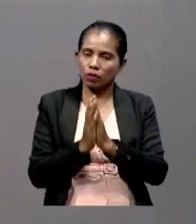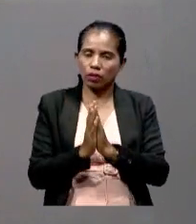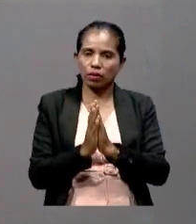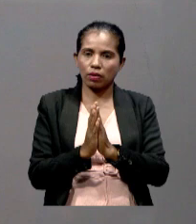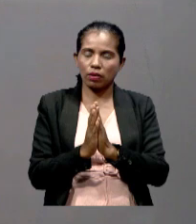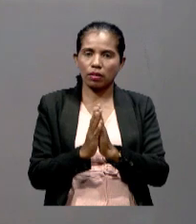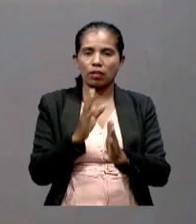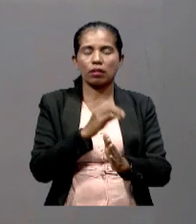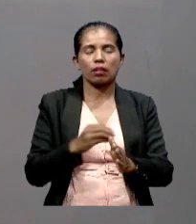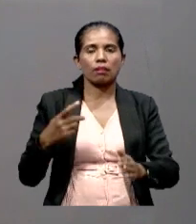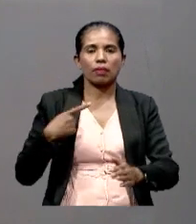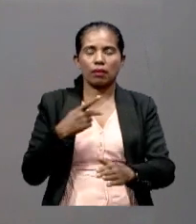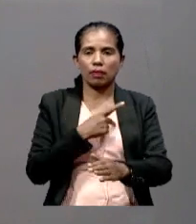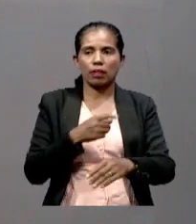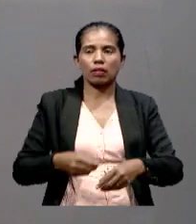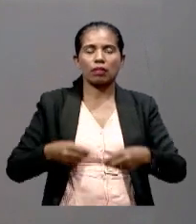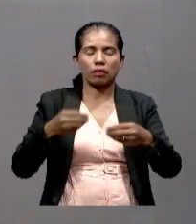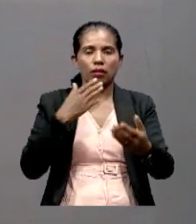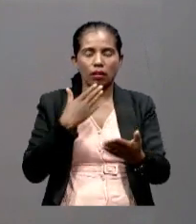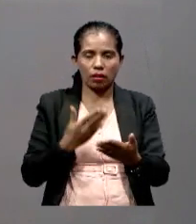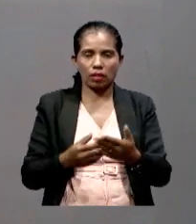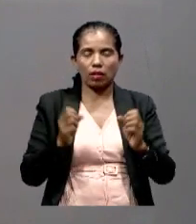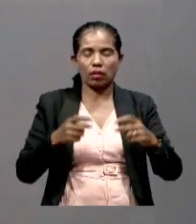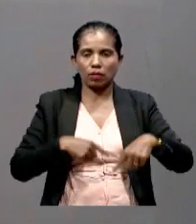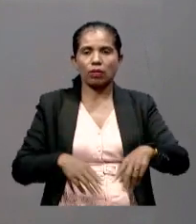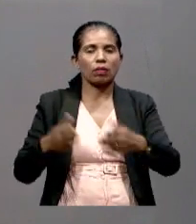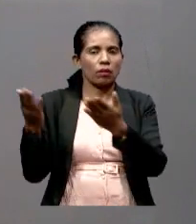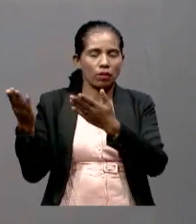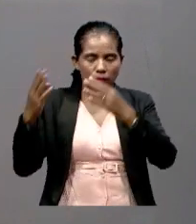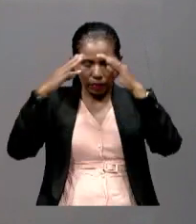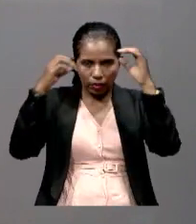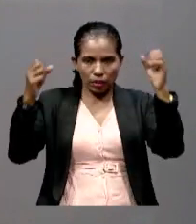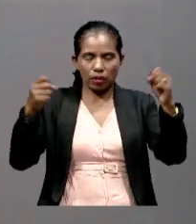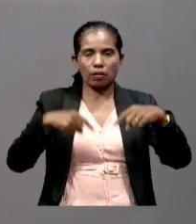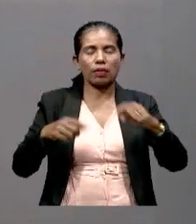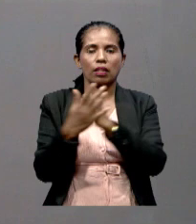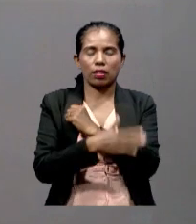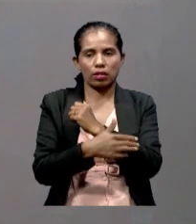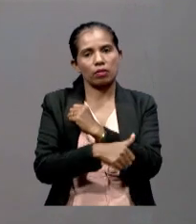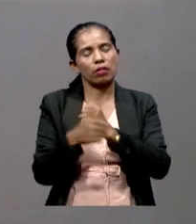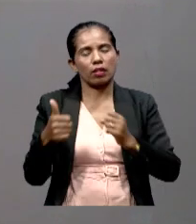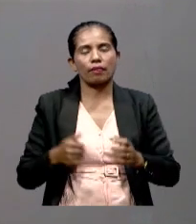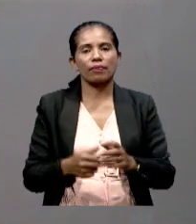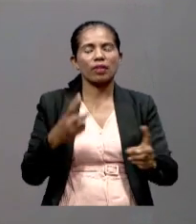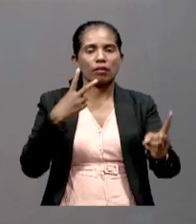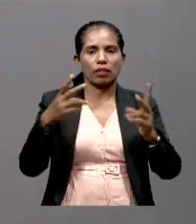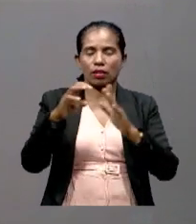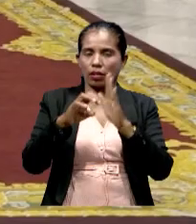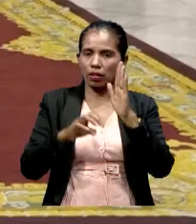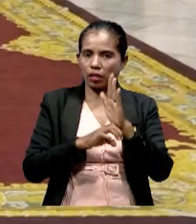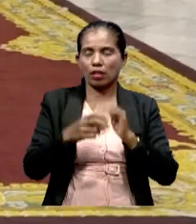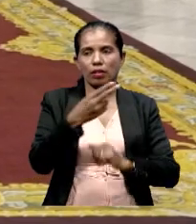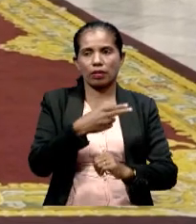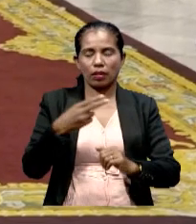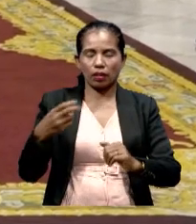husta autorização no parlamento tem que ponderar hal dia kato autoriza presidente da república saiba na sancel. Durante a visita a Estado da Indonésia